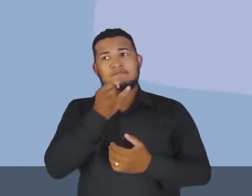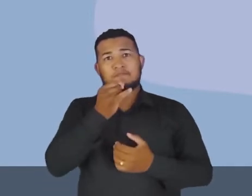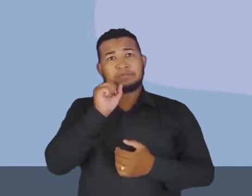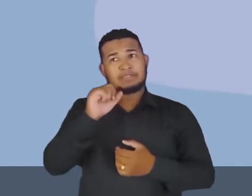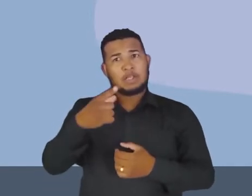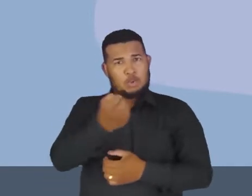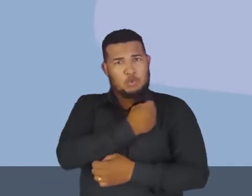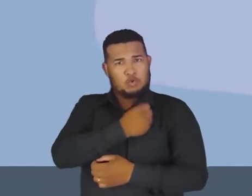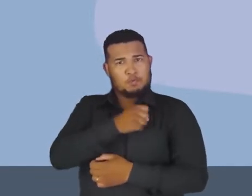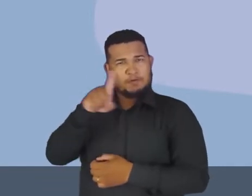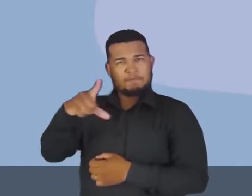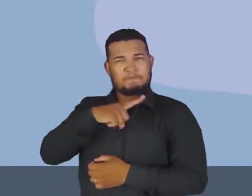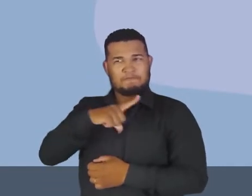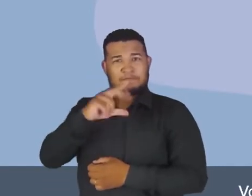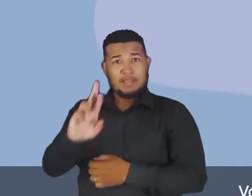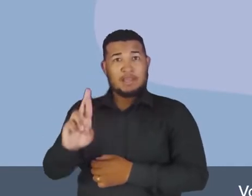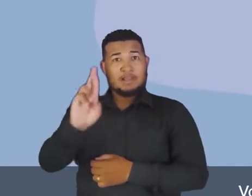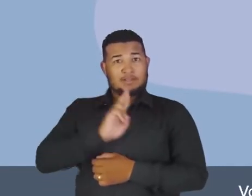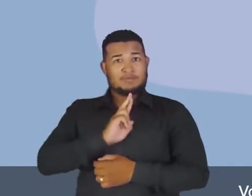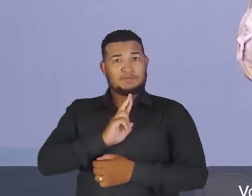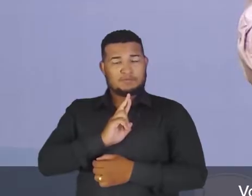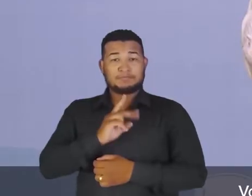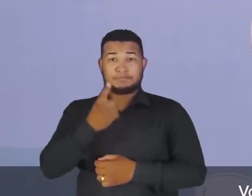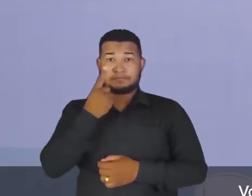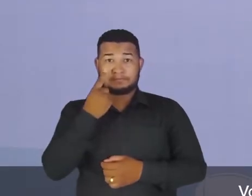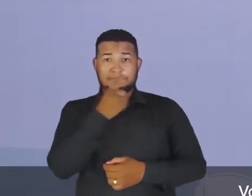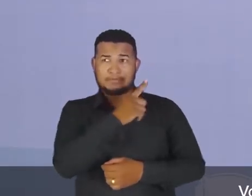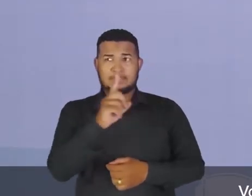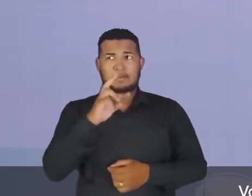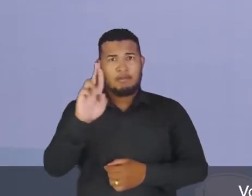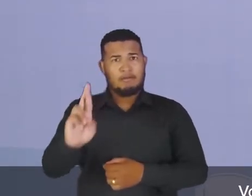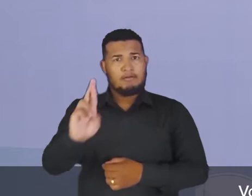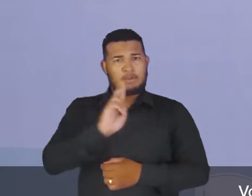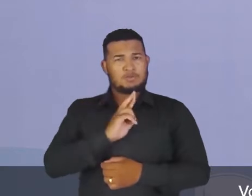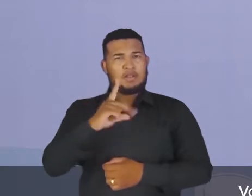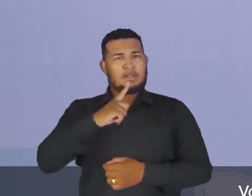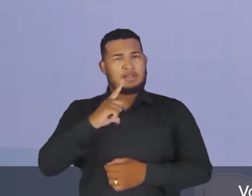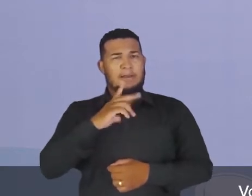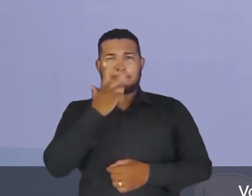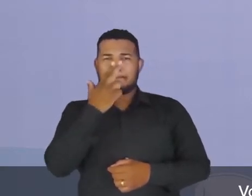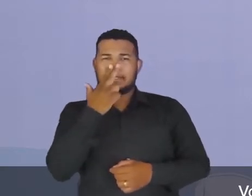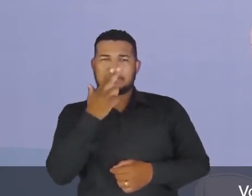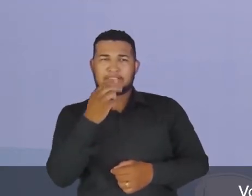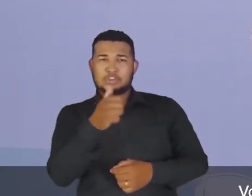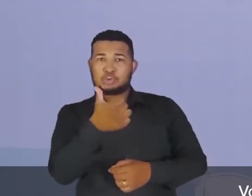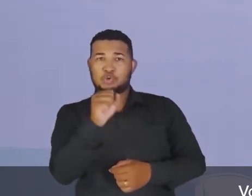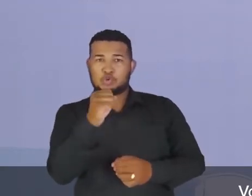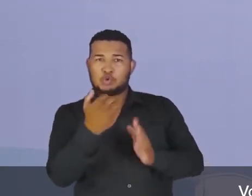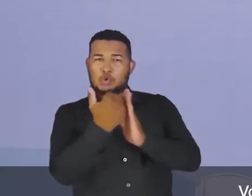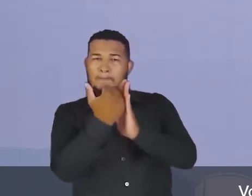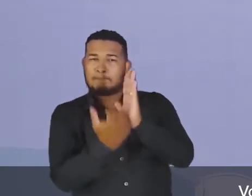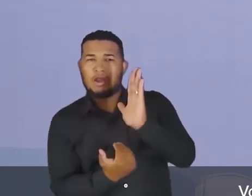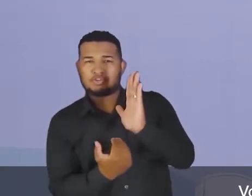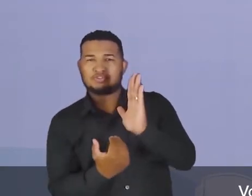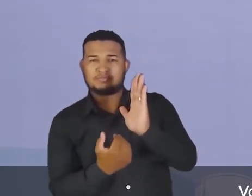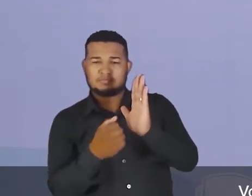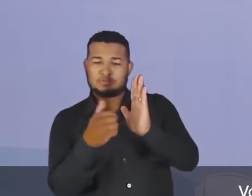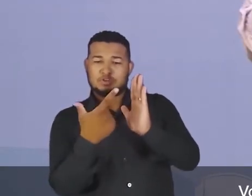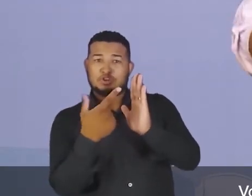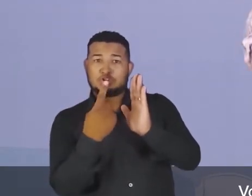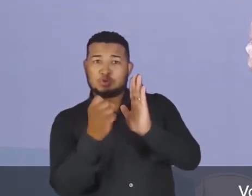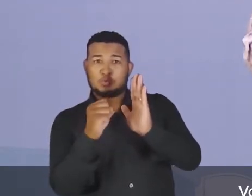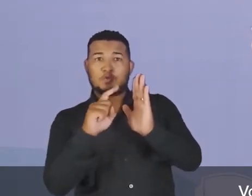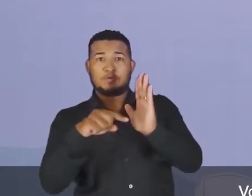você obteve aqui, né, volta aqui em mim, se esse resultado for menor do que 18,5,